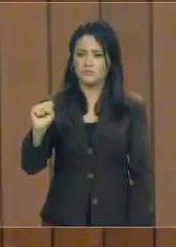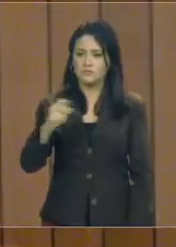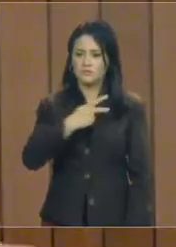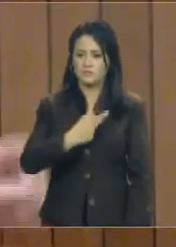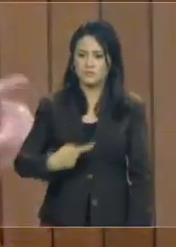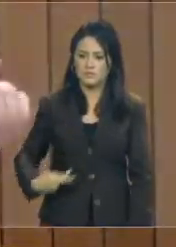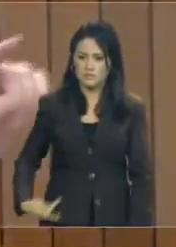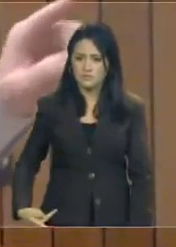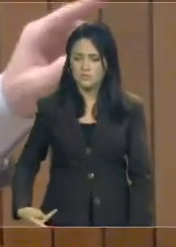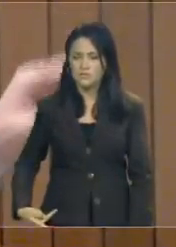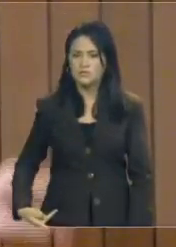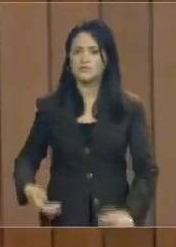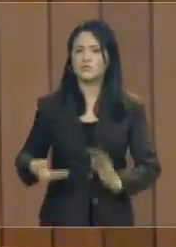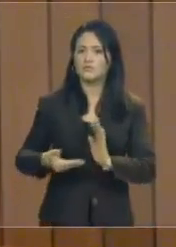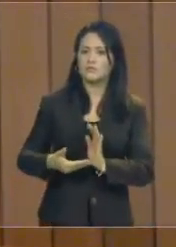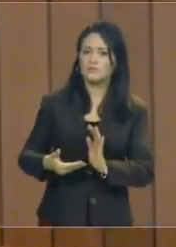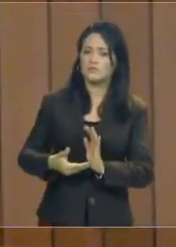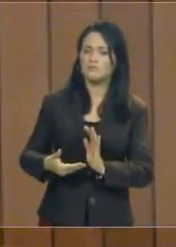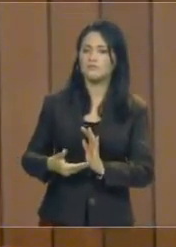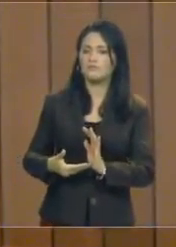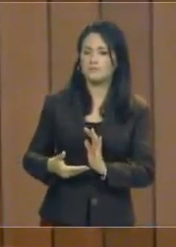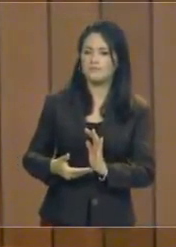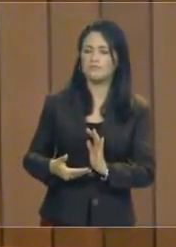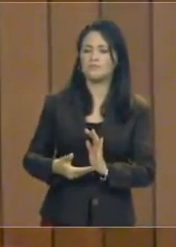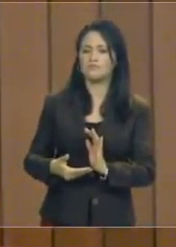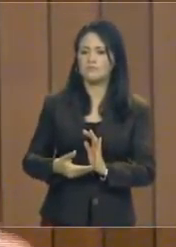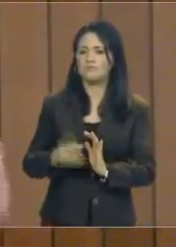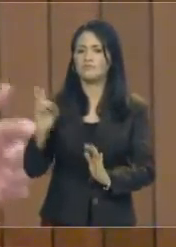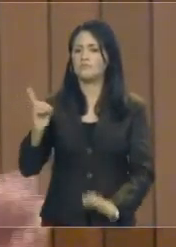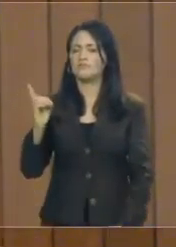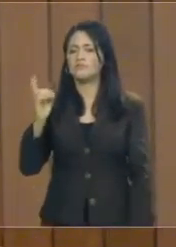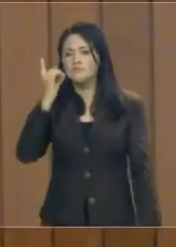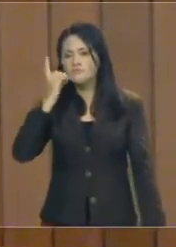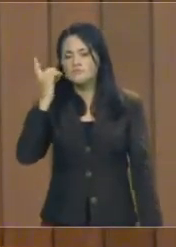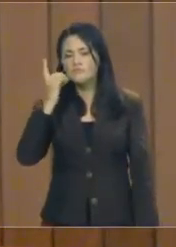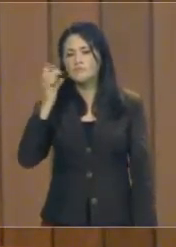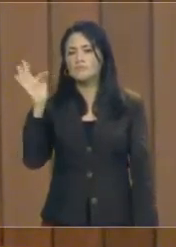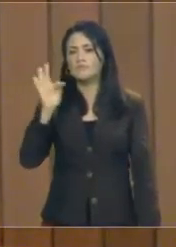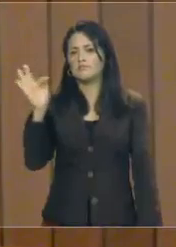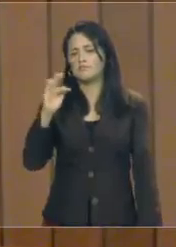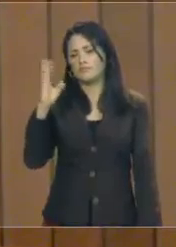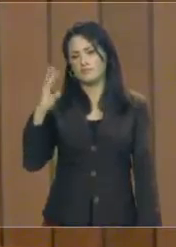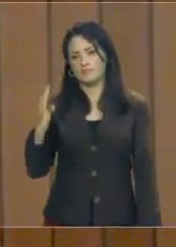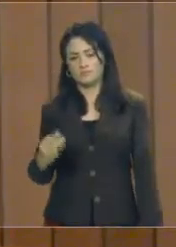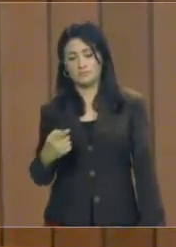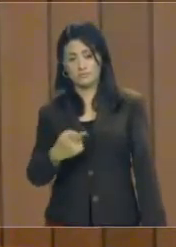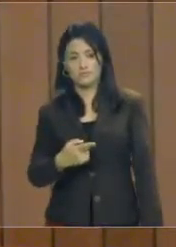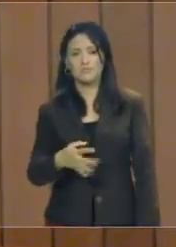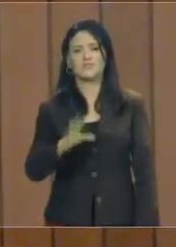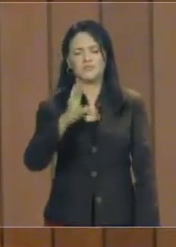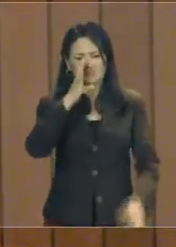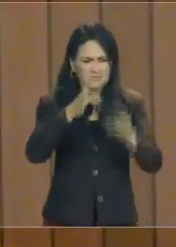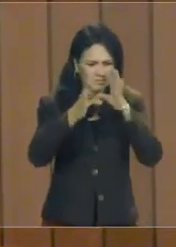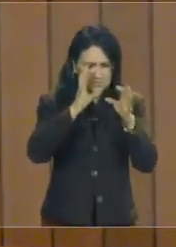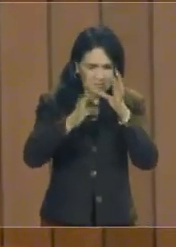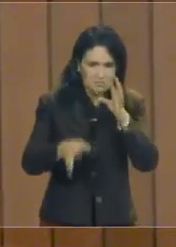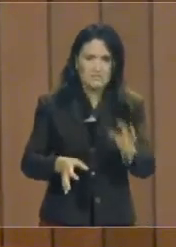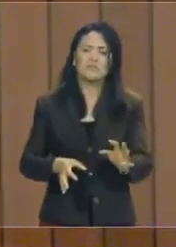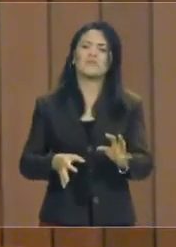Réu em diversos processos, sofrendo graves acusações, dentre as quais evasão de